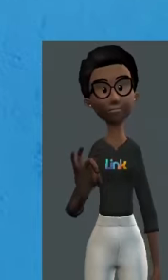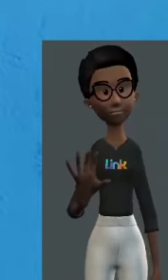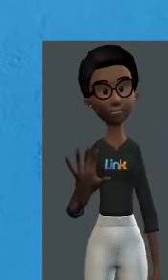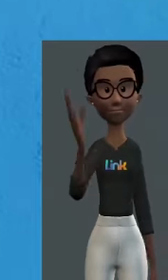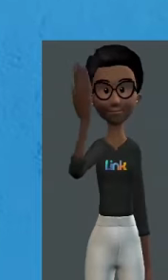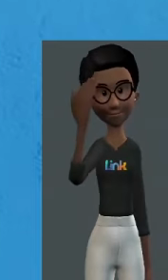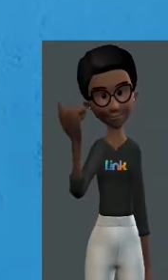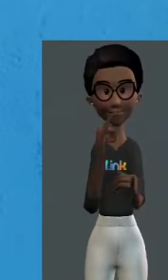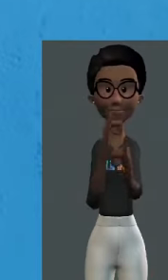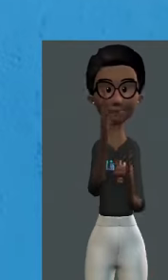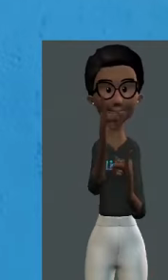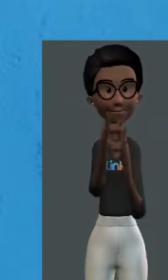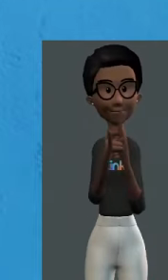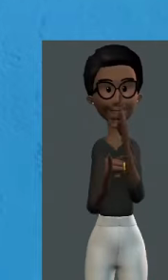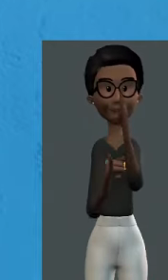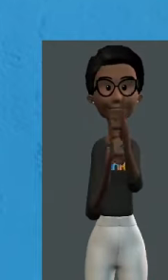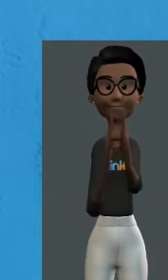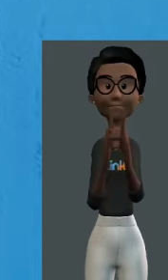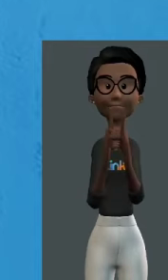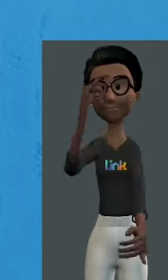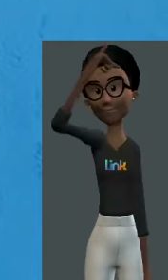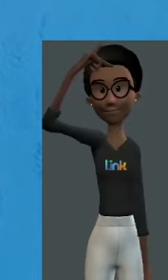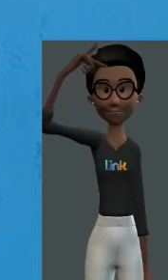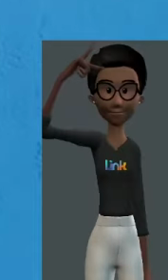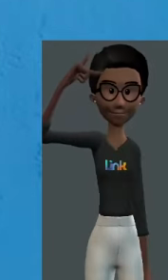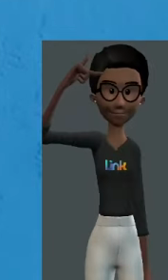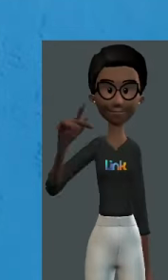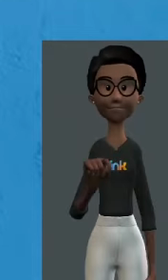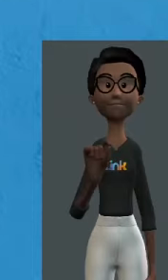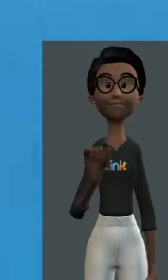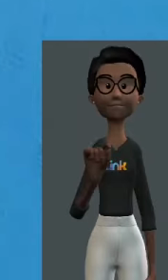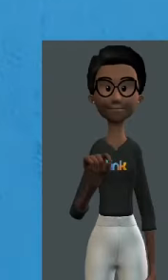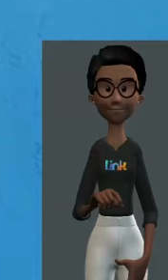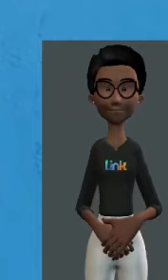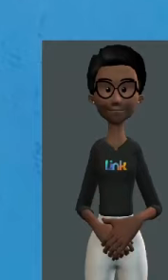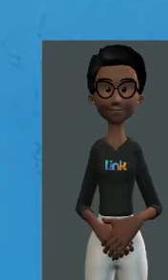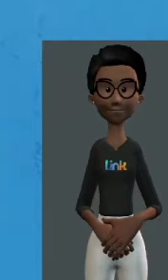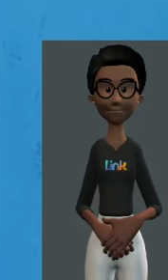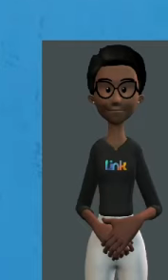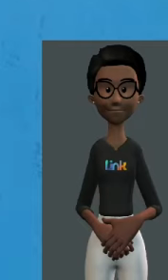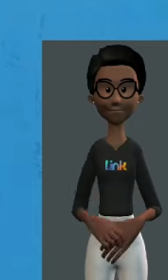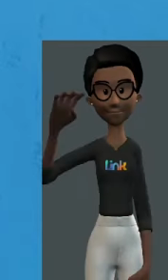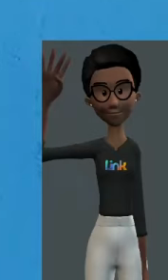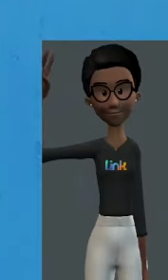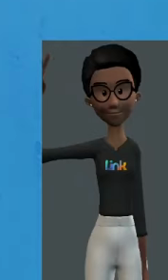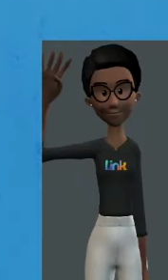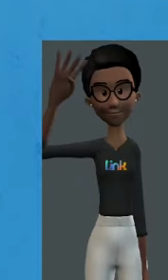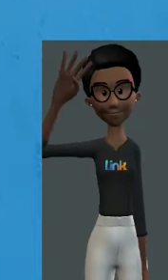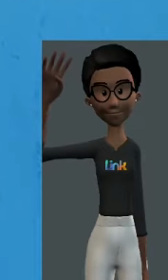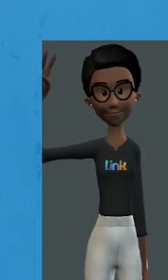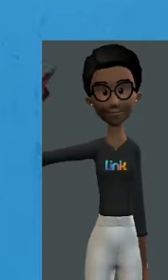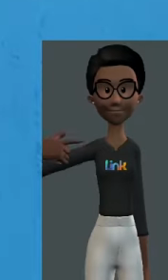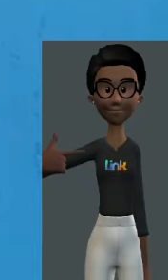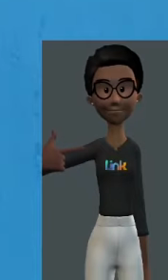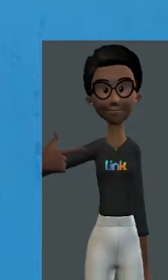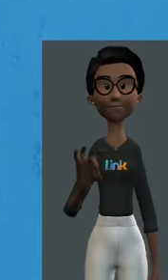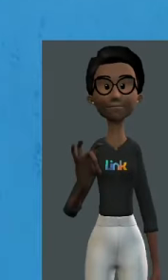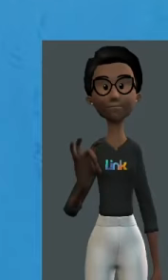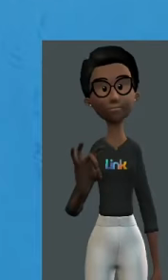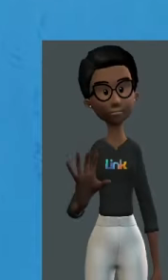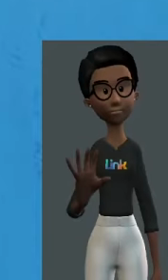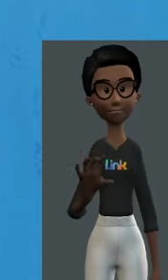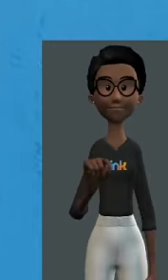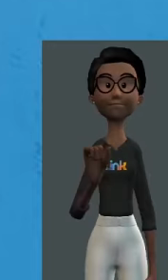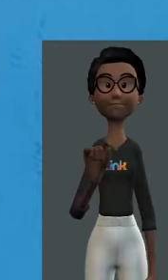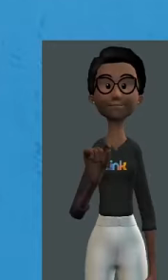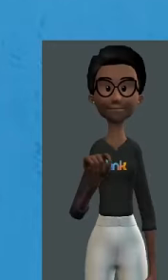era intelectualmente superior à maioria daqueles que optaram por condená-lo. Ou seja, pessoas, segundo